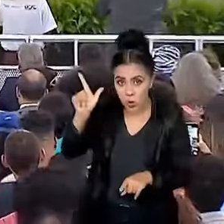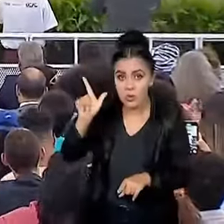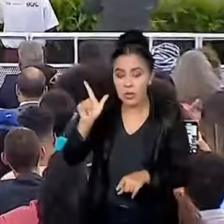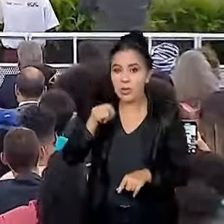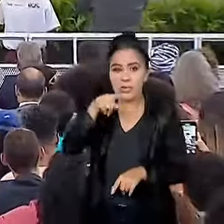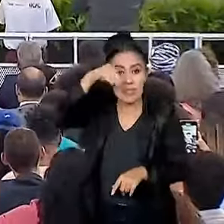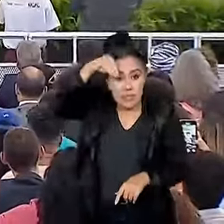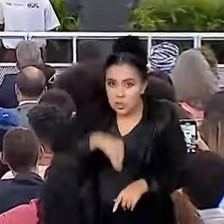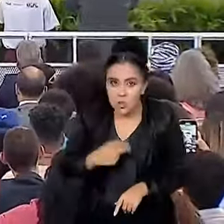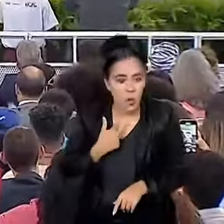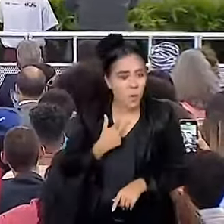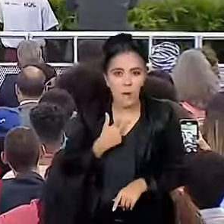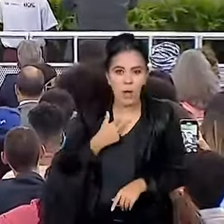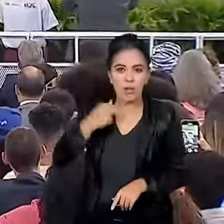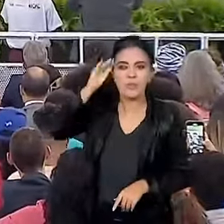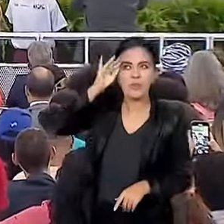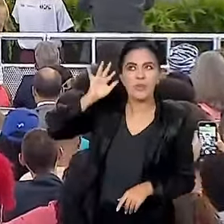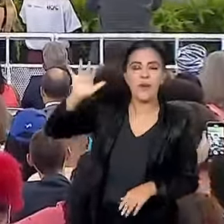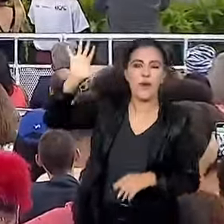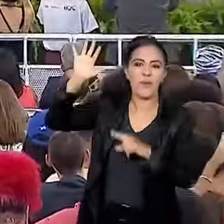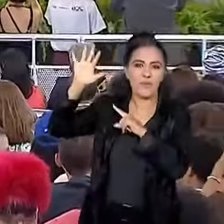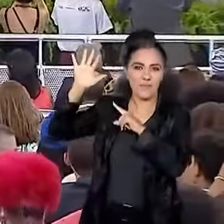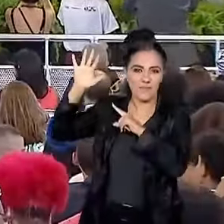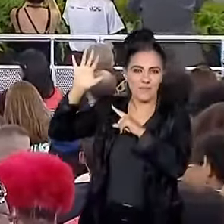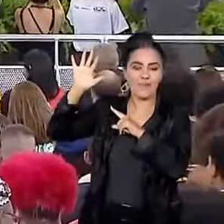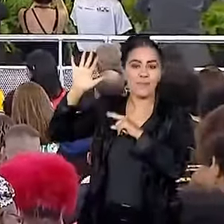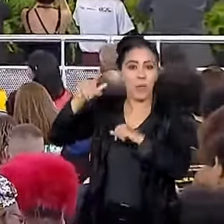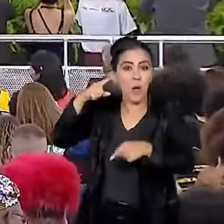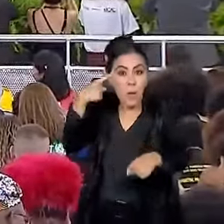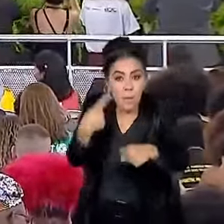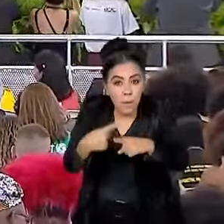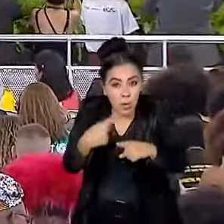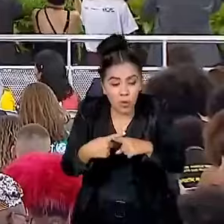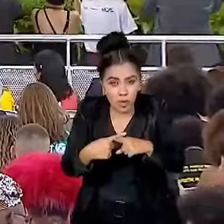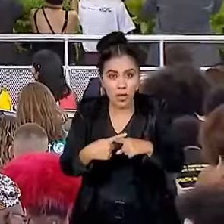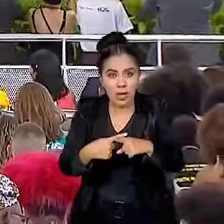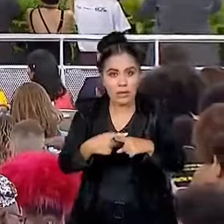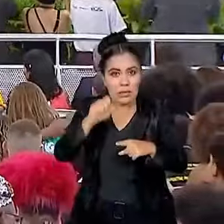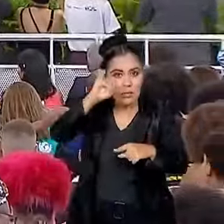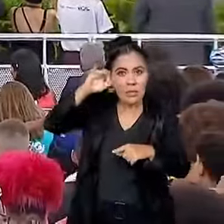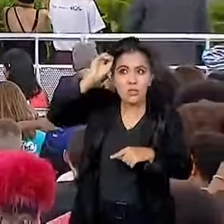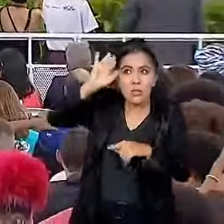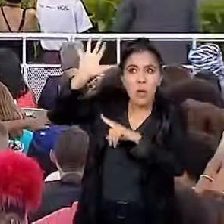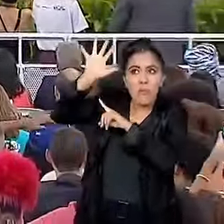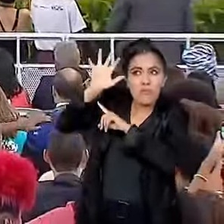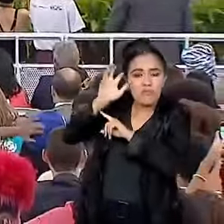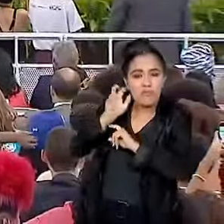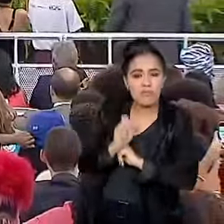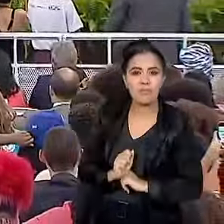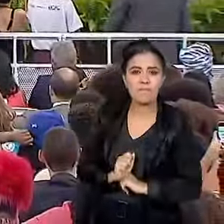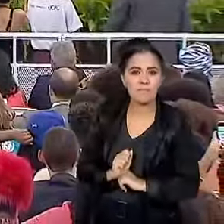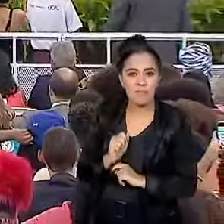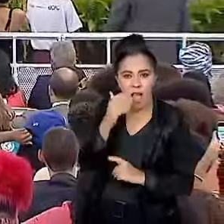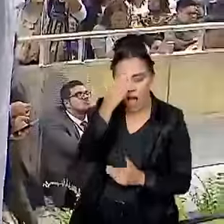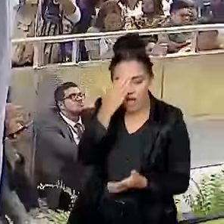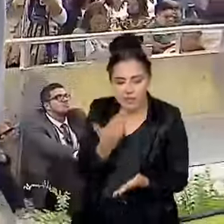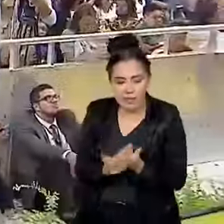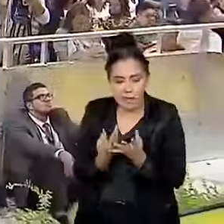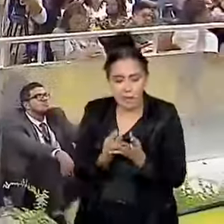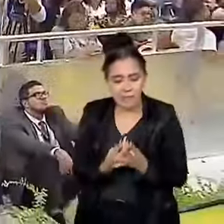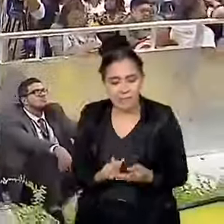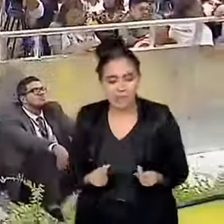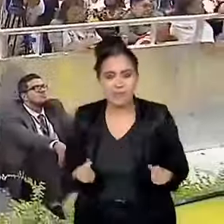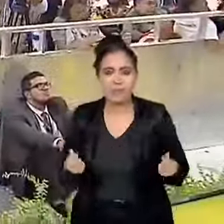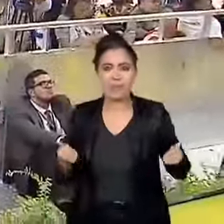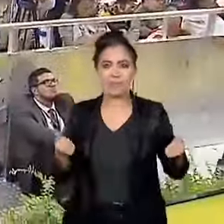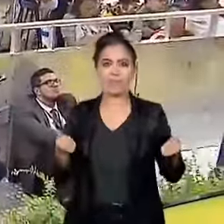desistir, é do sonho de vocês. Porque se a gente deixa de sonhar, a gente deixa de acreditar. E se a